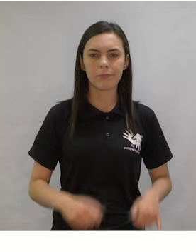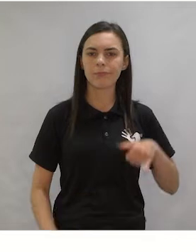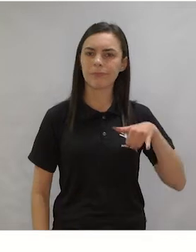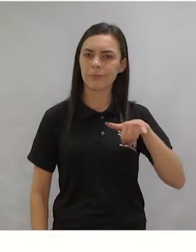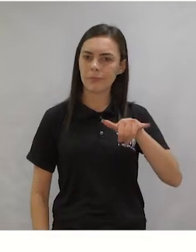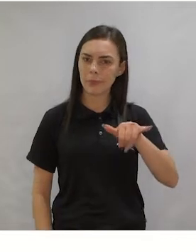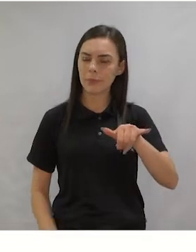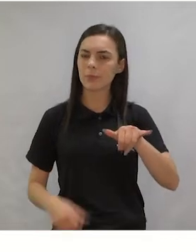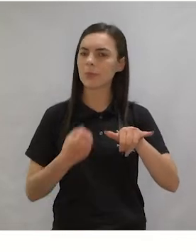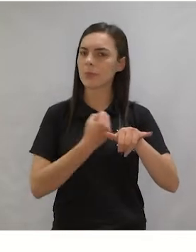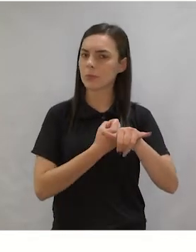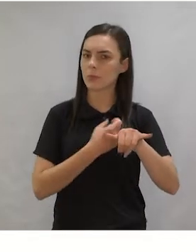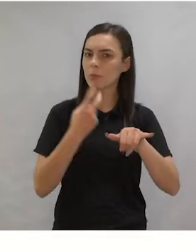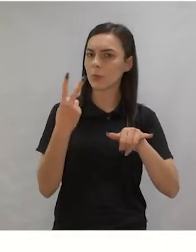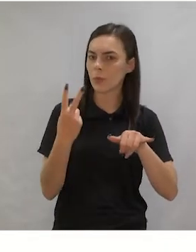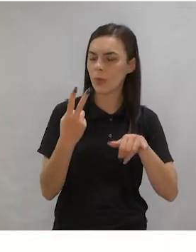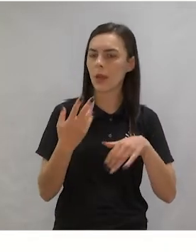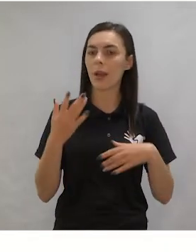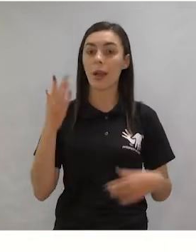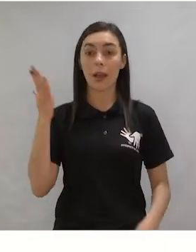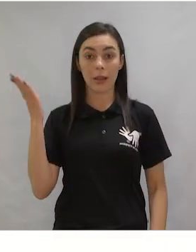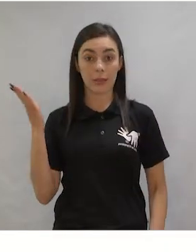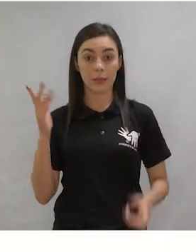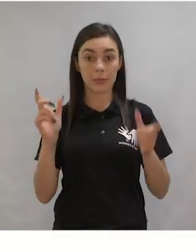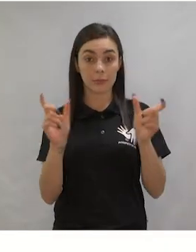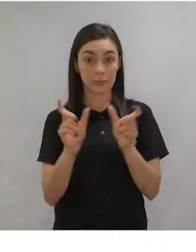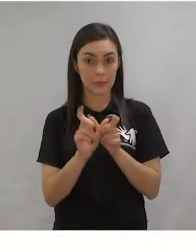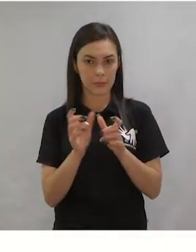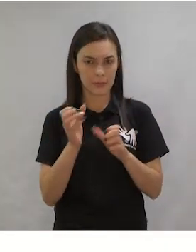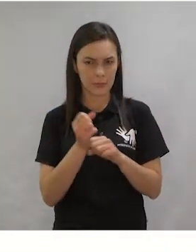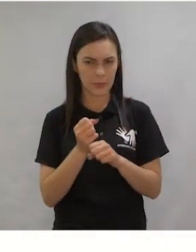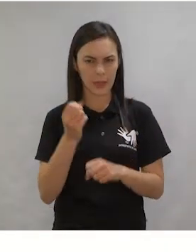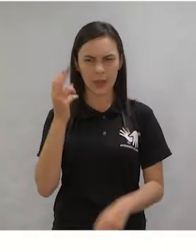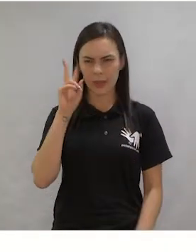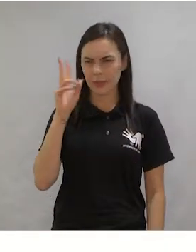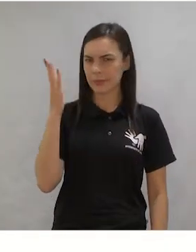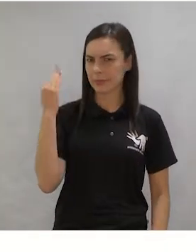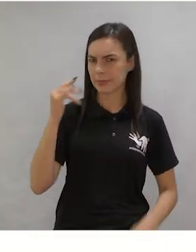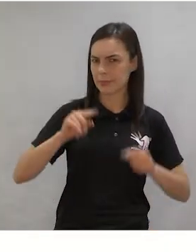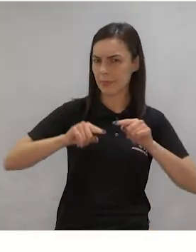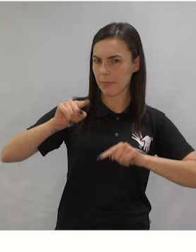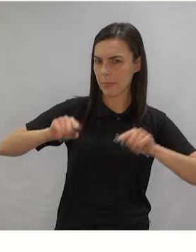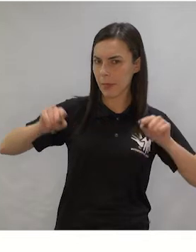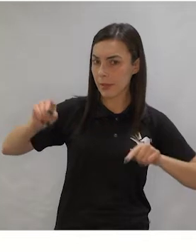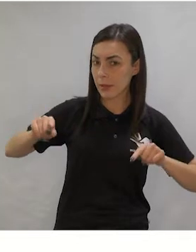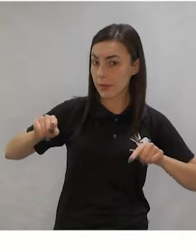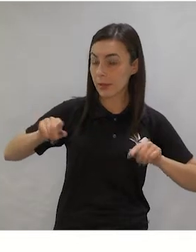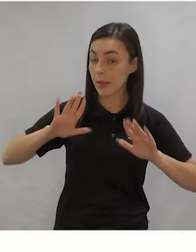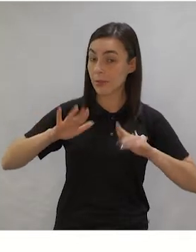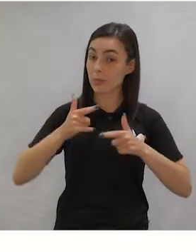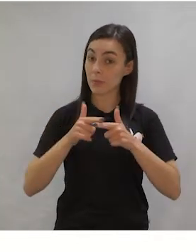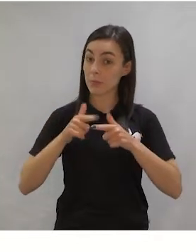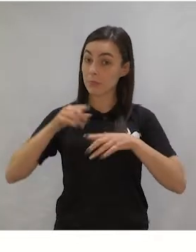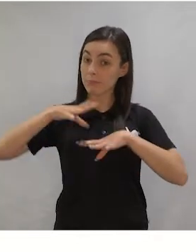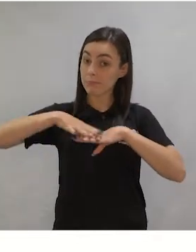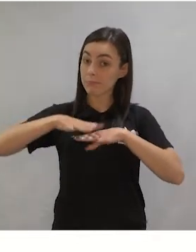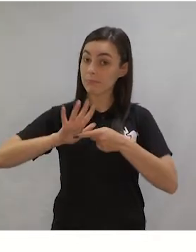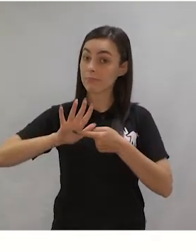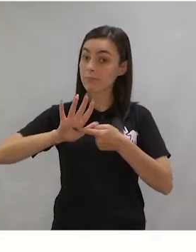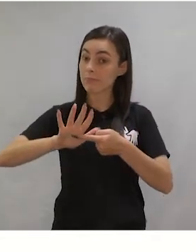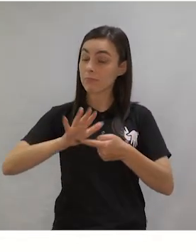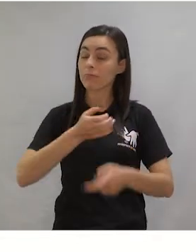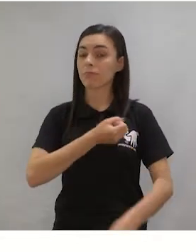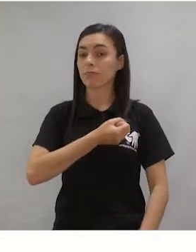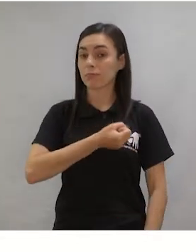igual a 2 nessa expressão, porque lembram que é variável? O problema me deu esse valor. Então,